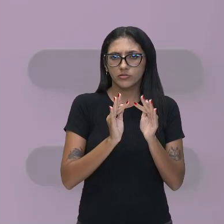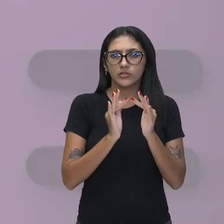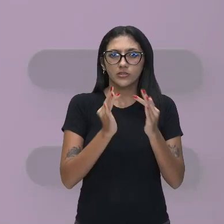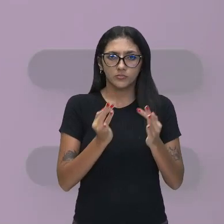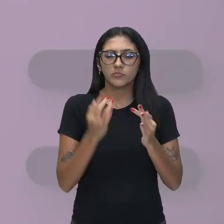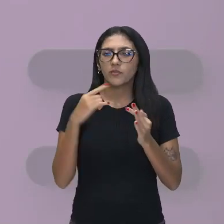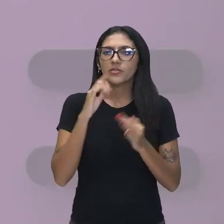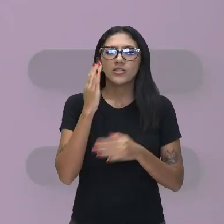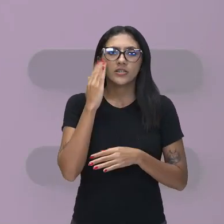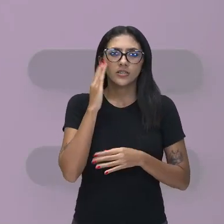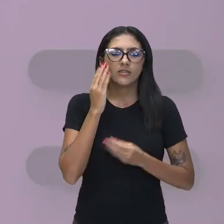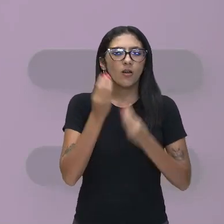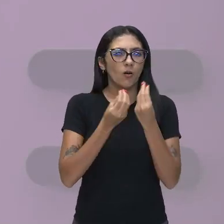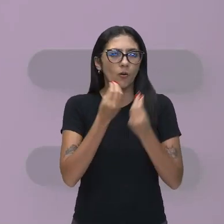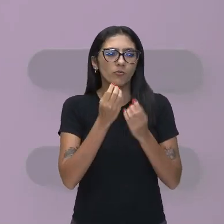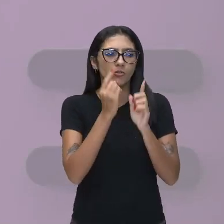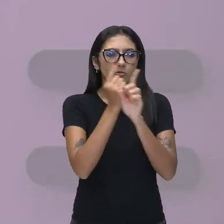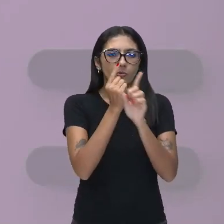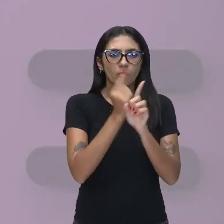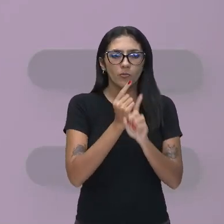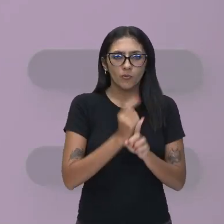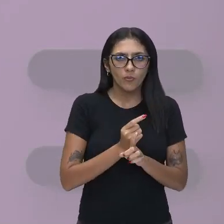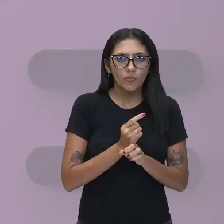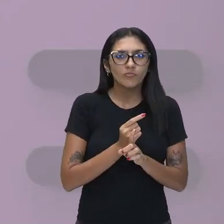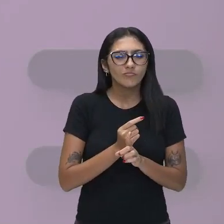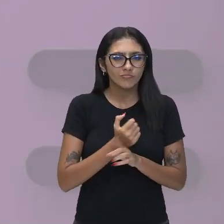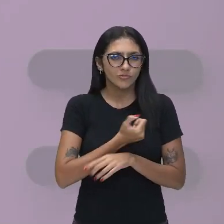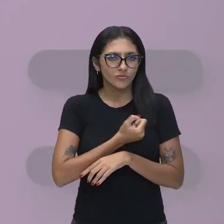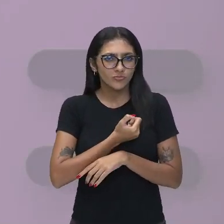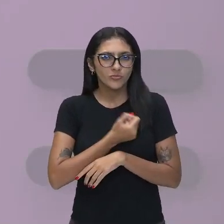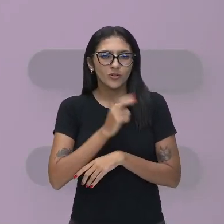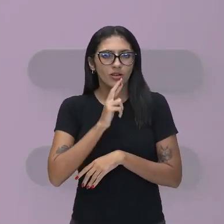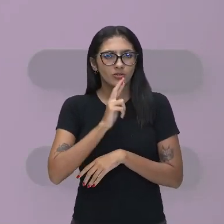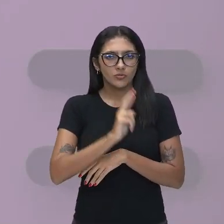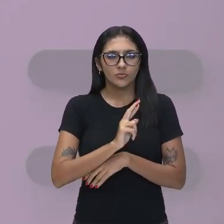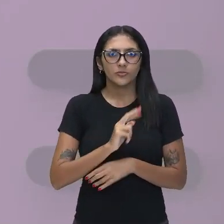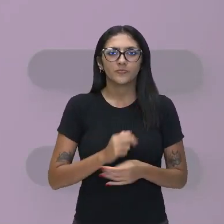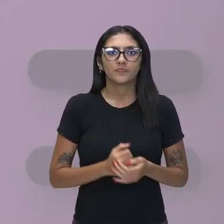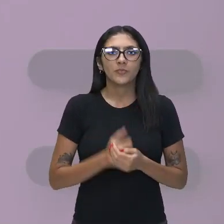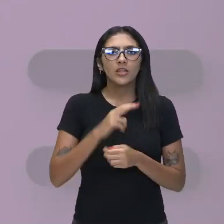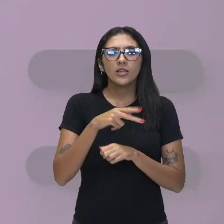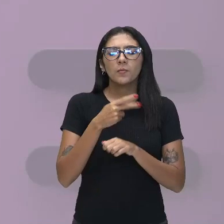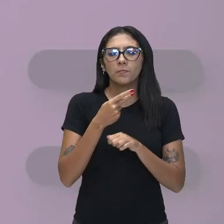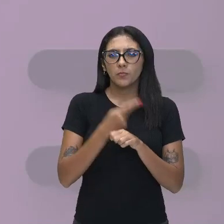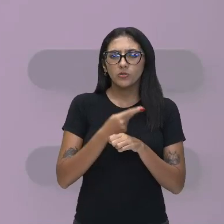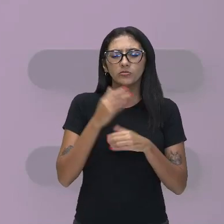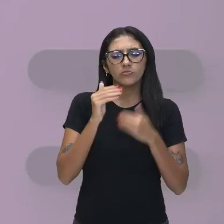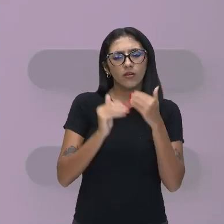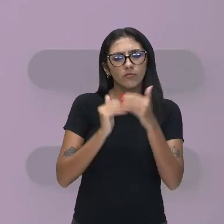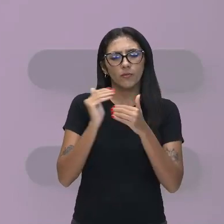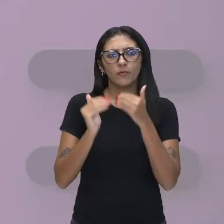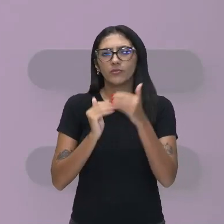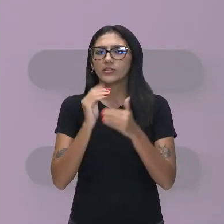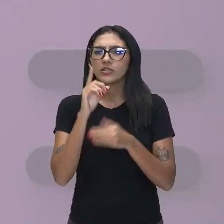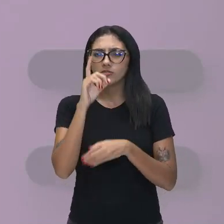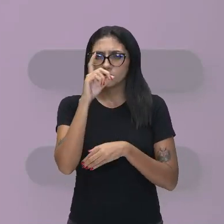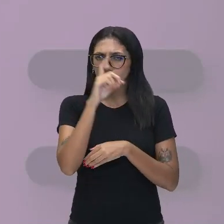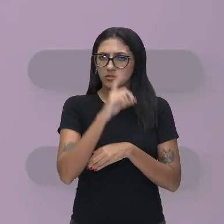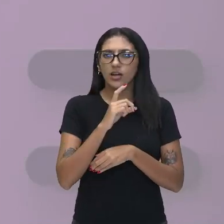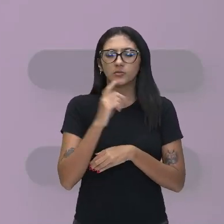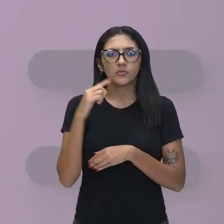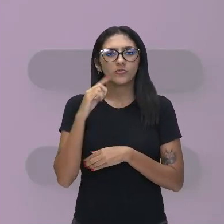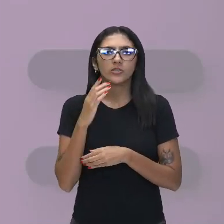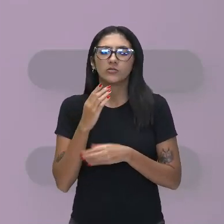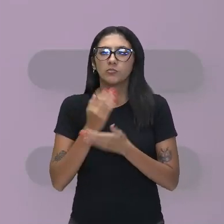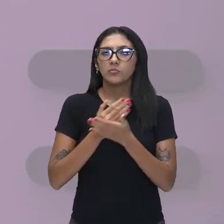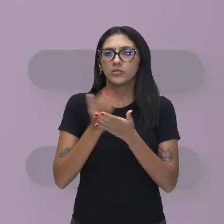gente encontra aquele valor de logaritmo, tá bom? E aí a gente vai progredindo à medida que a gente